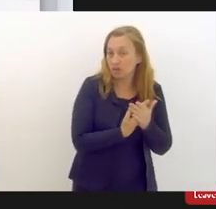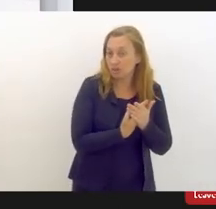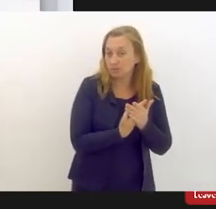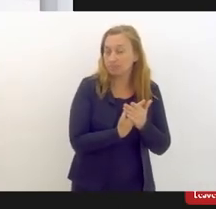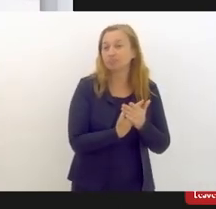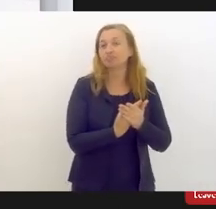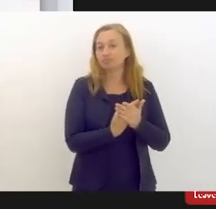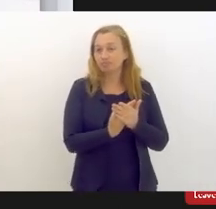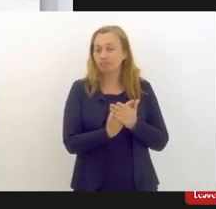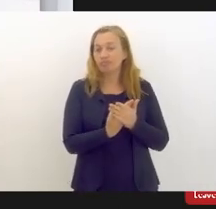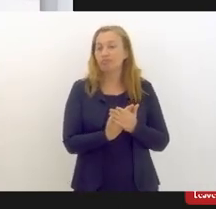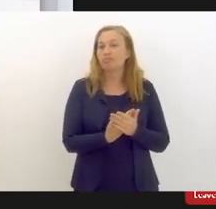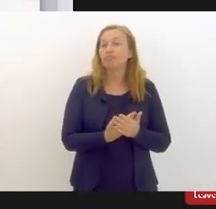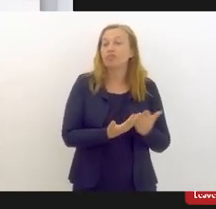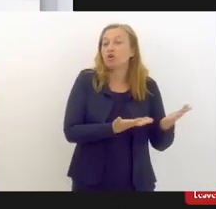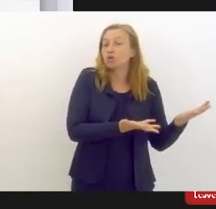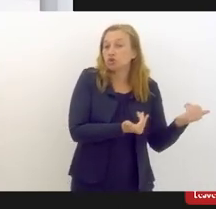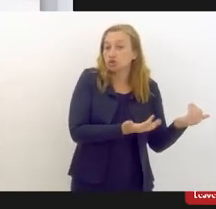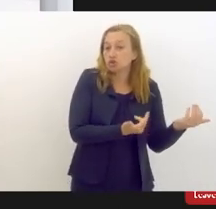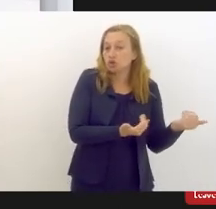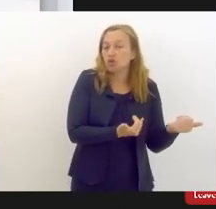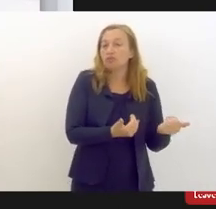que os nossos jovens enfrentam, né?